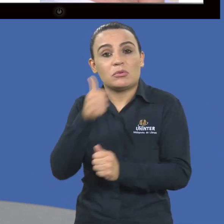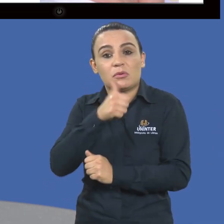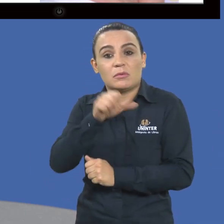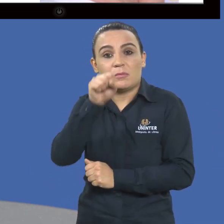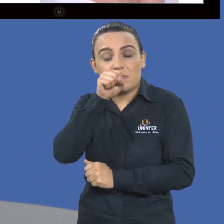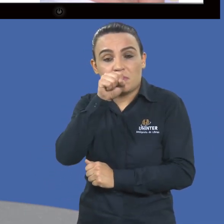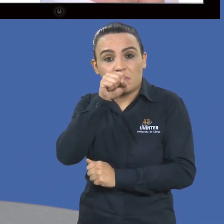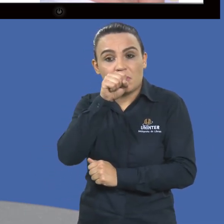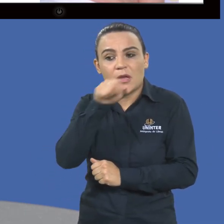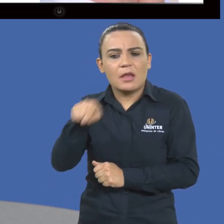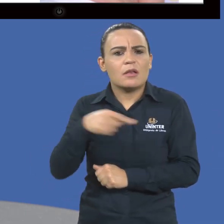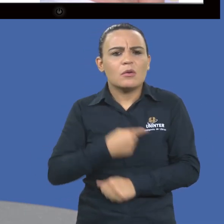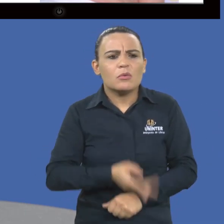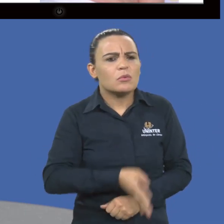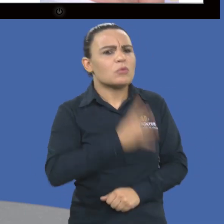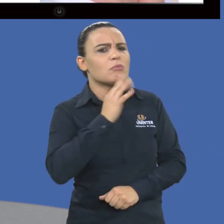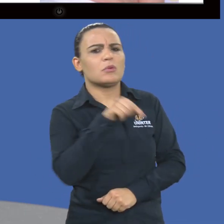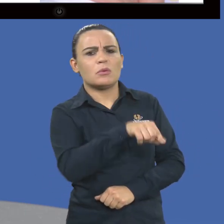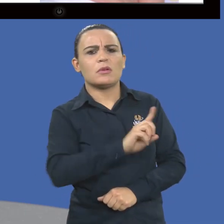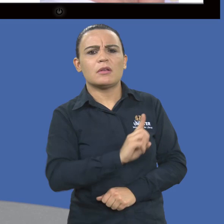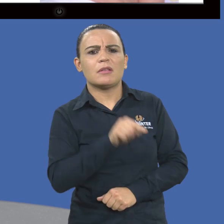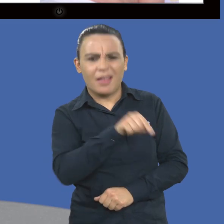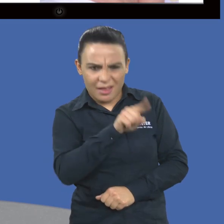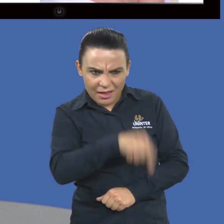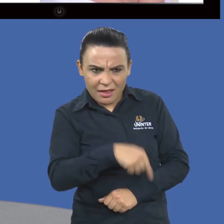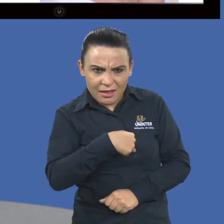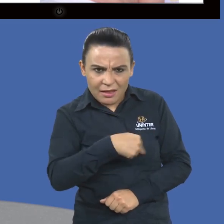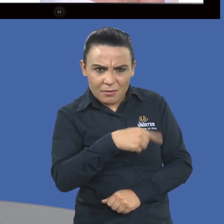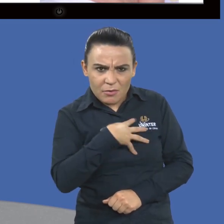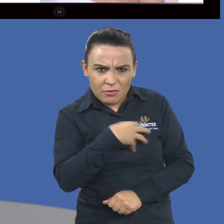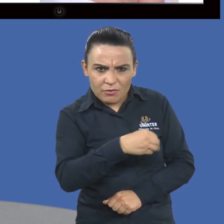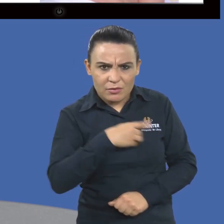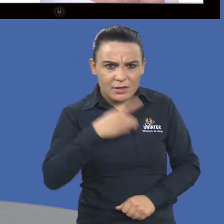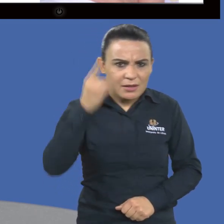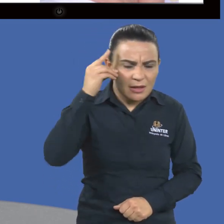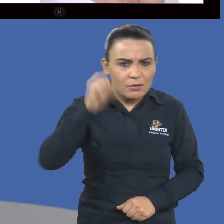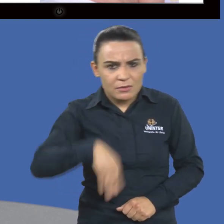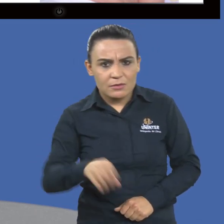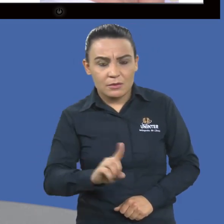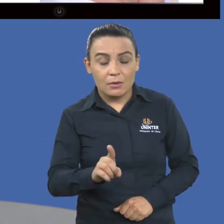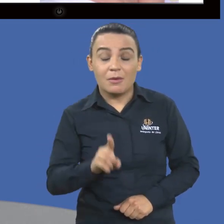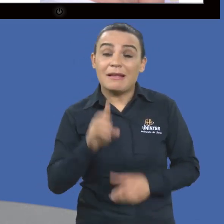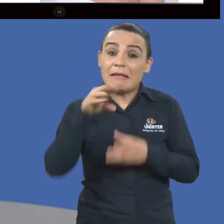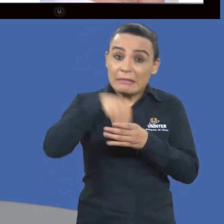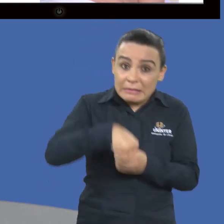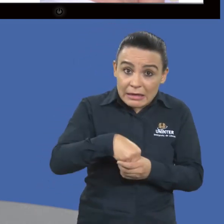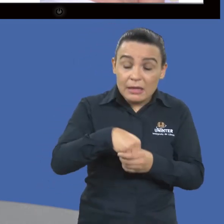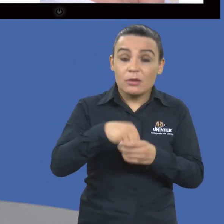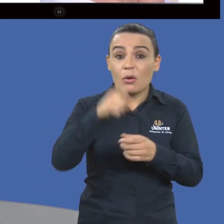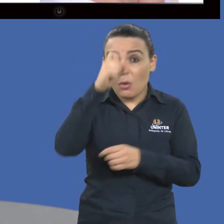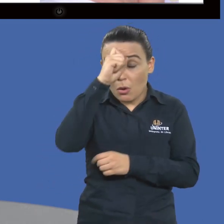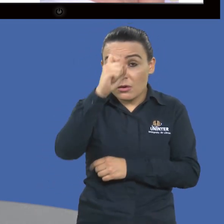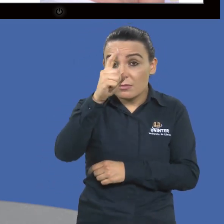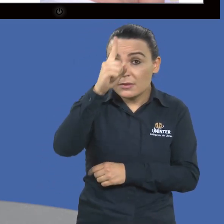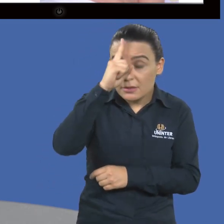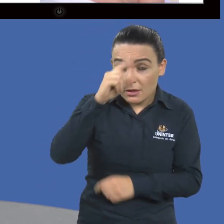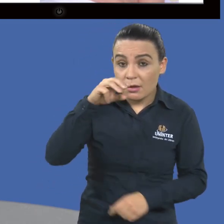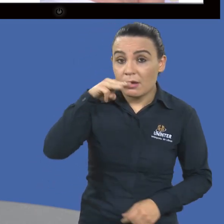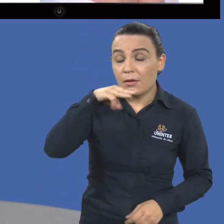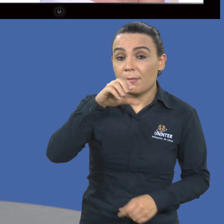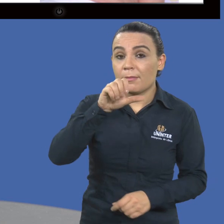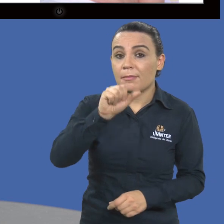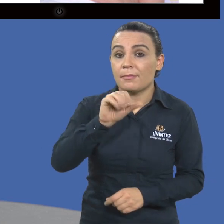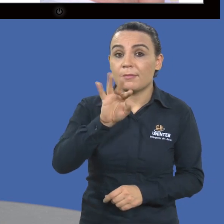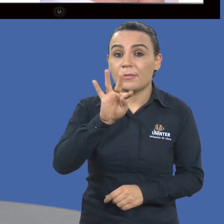com a mãe e que eles não tenham conhecimento de que essa criança tem síndrome de Down.